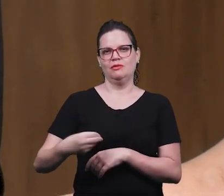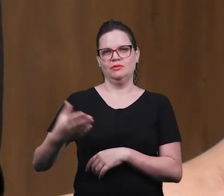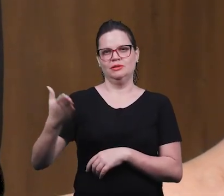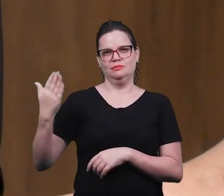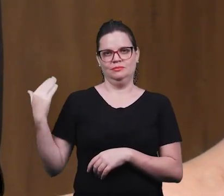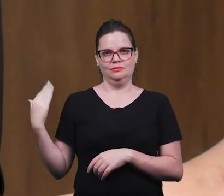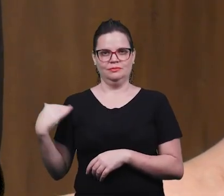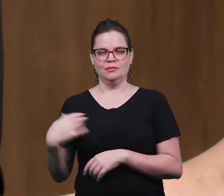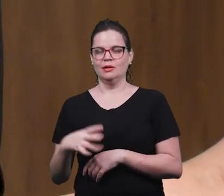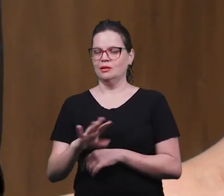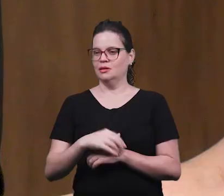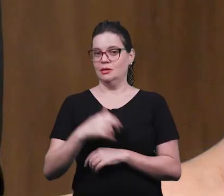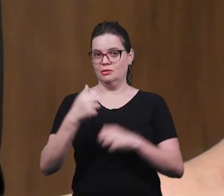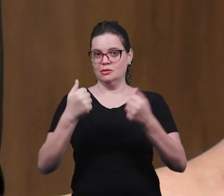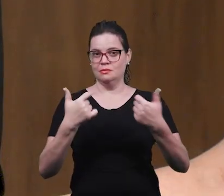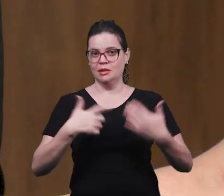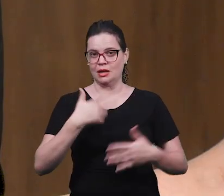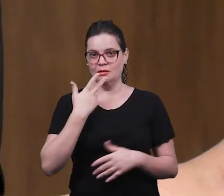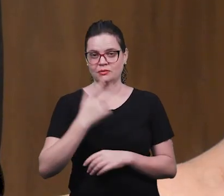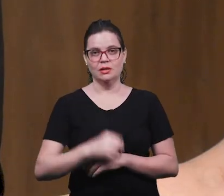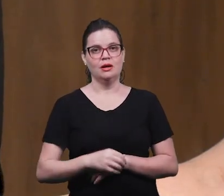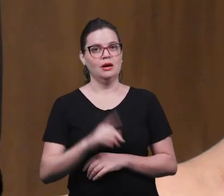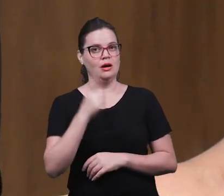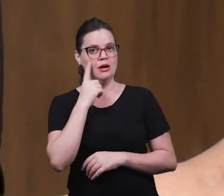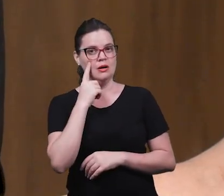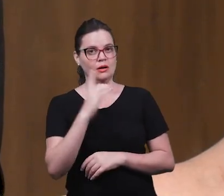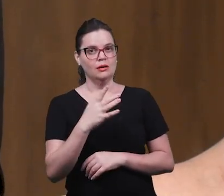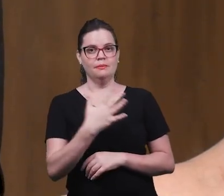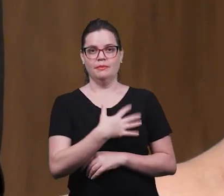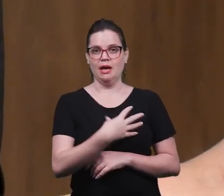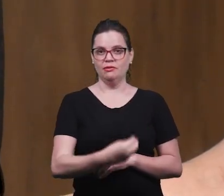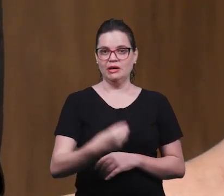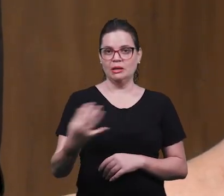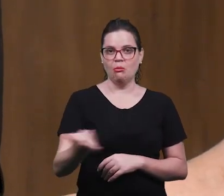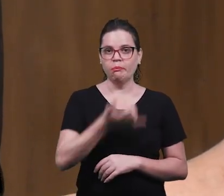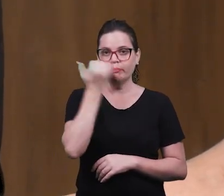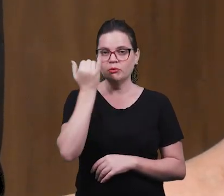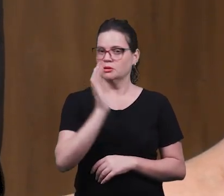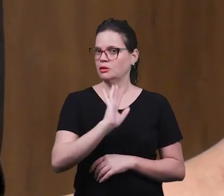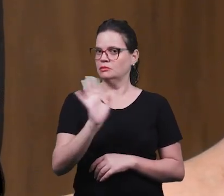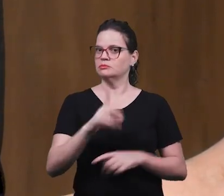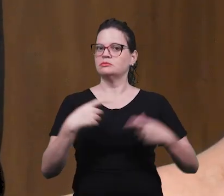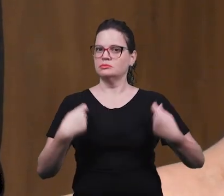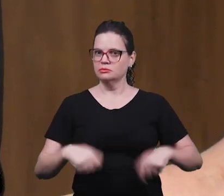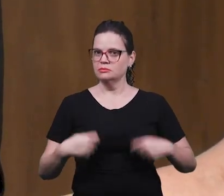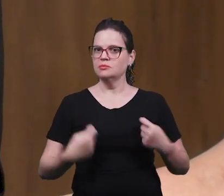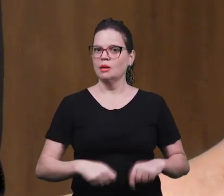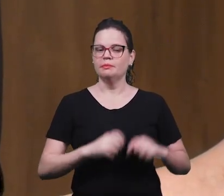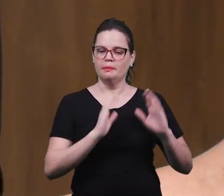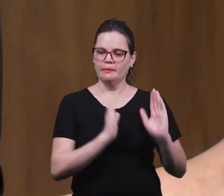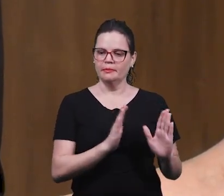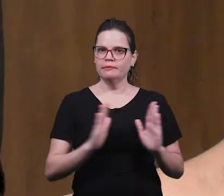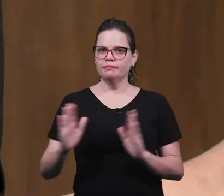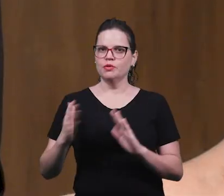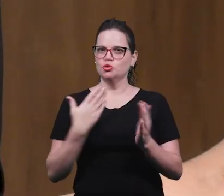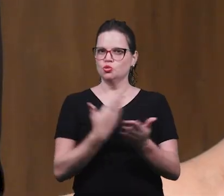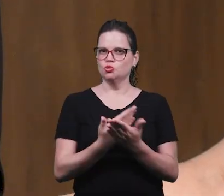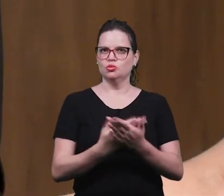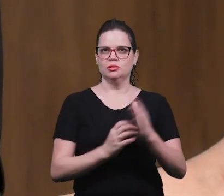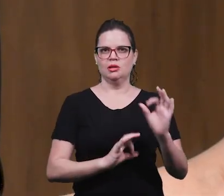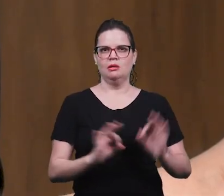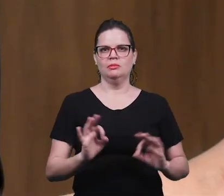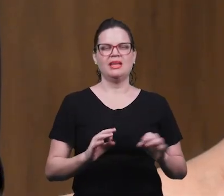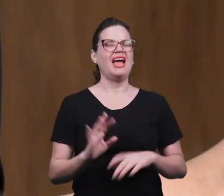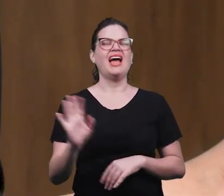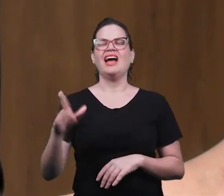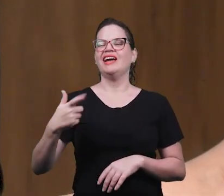costumo dizer para eles que a vida não tem atalho. Os jovens que eu converso dizem, a vida não tem atalho. Tem que enfrentar o processo, né? Você não...